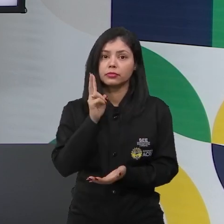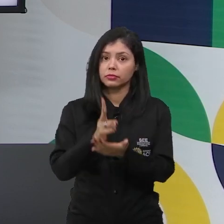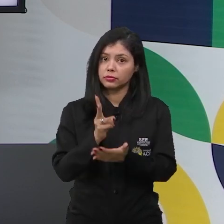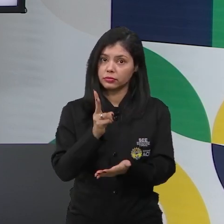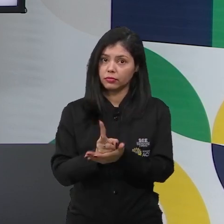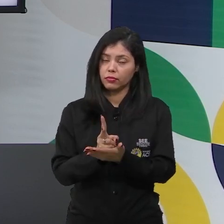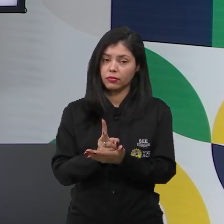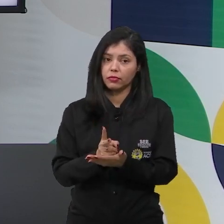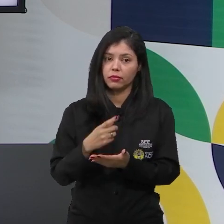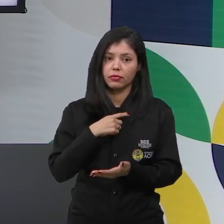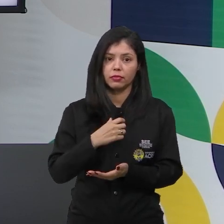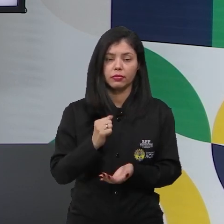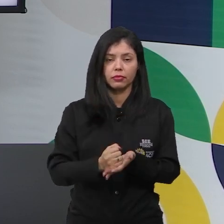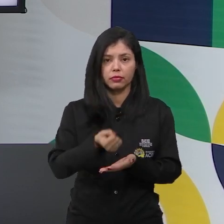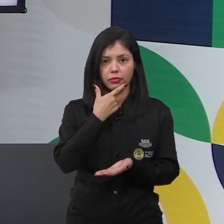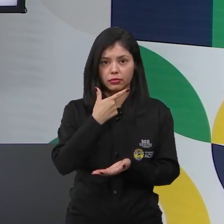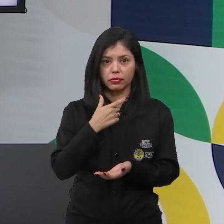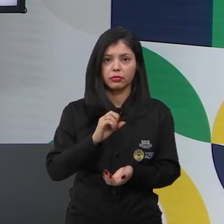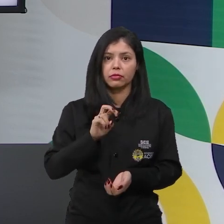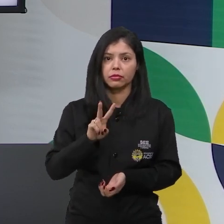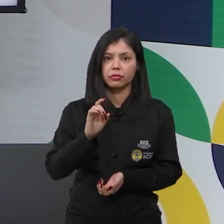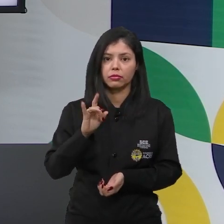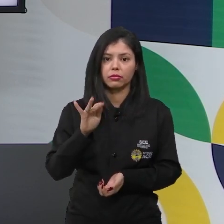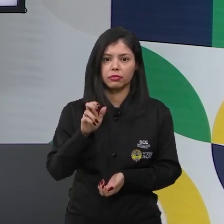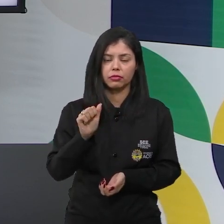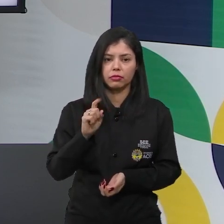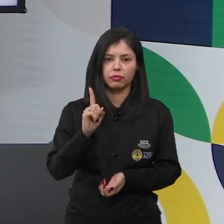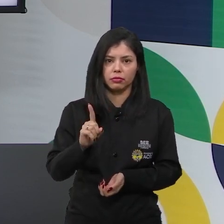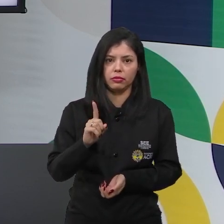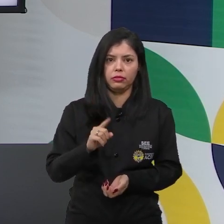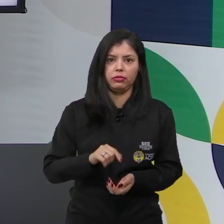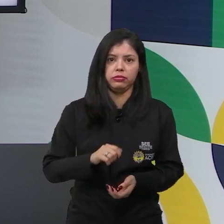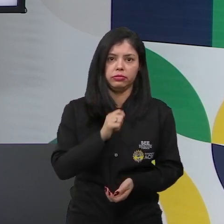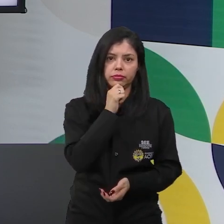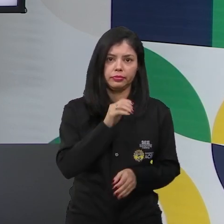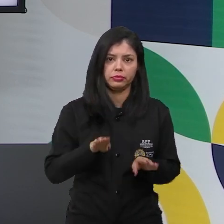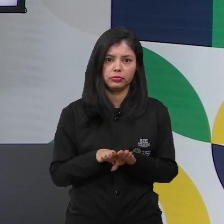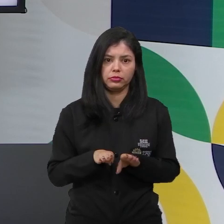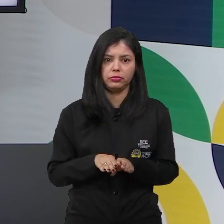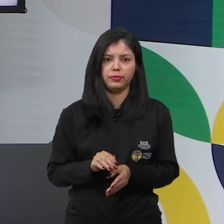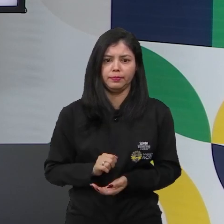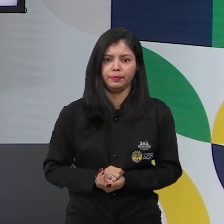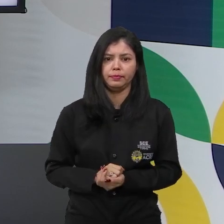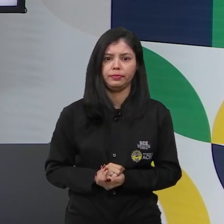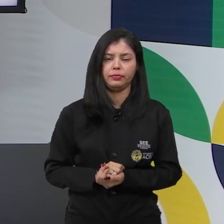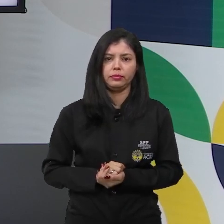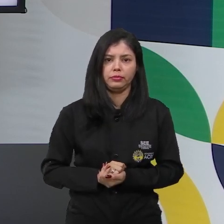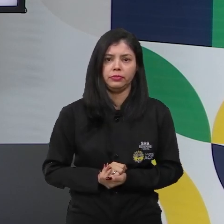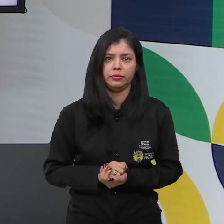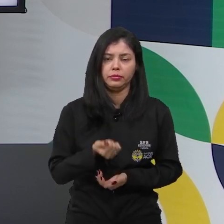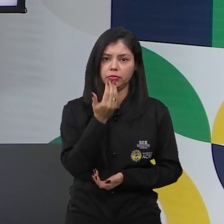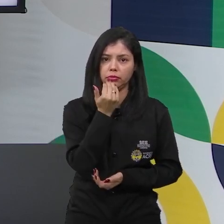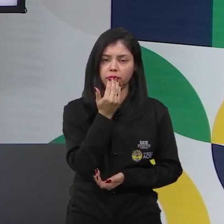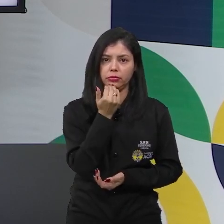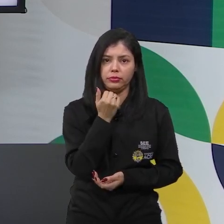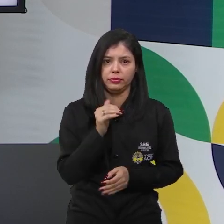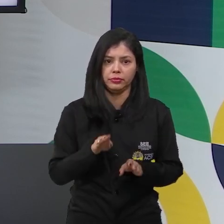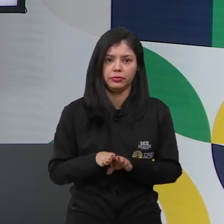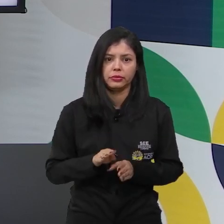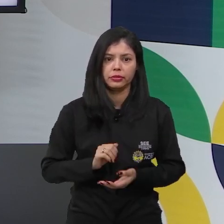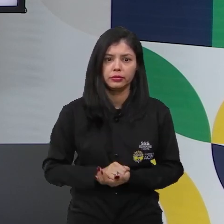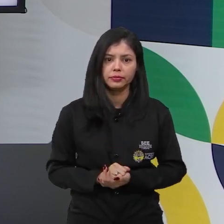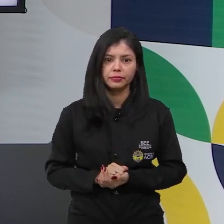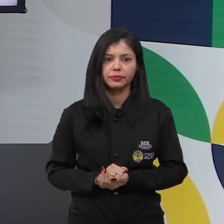ali as vitaminas, como a vitamina D, a vitamina C, né? Também ter os cuidados ali em relação à nossa alimentação, fazer uma